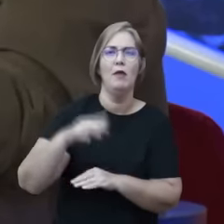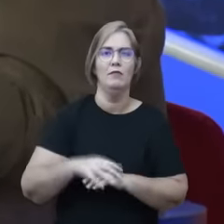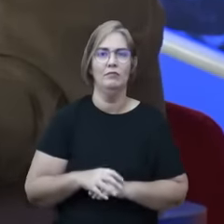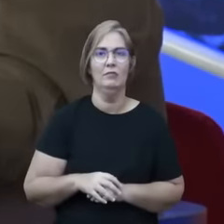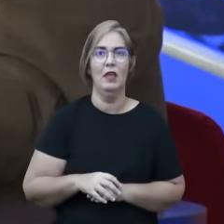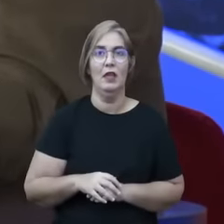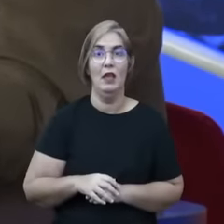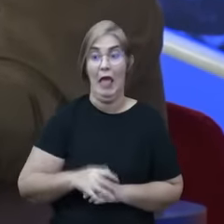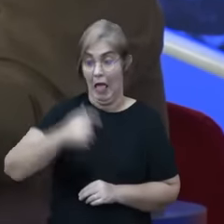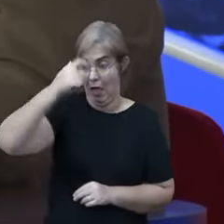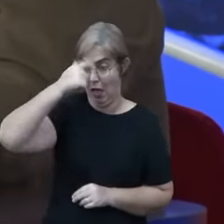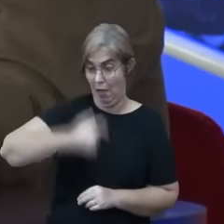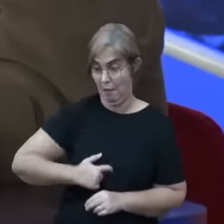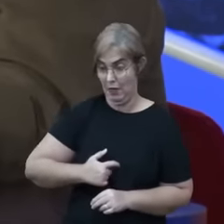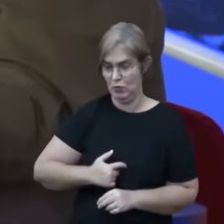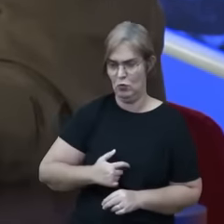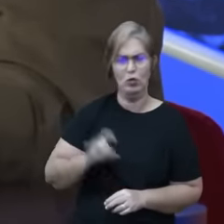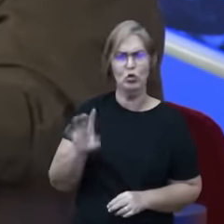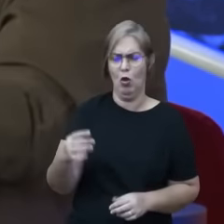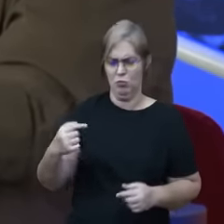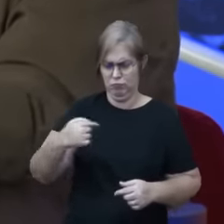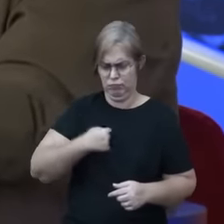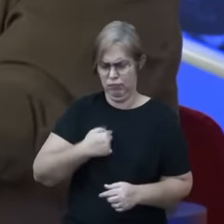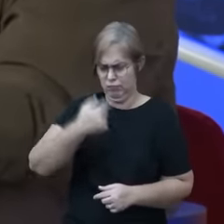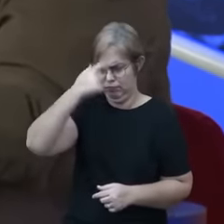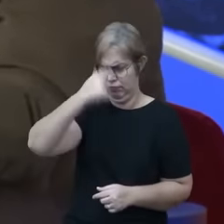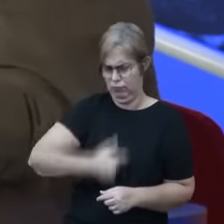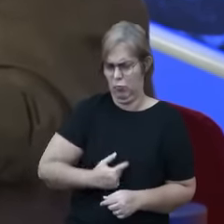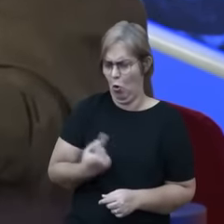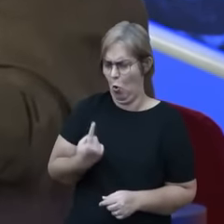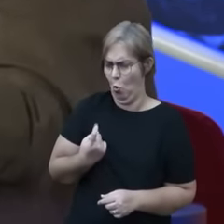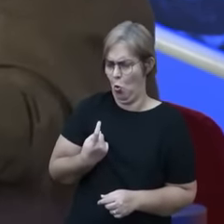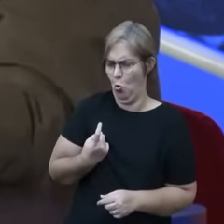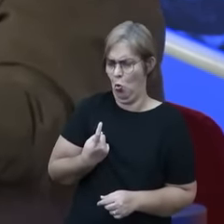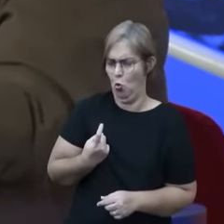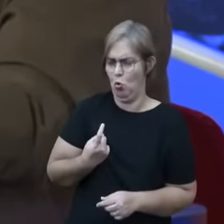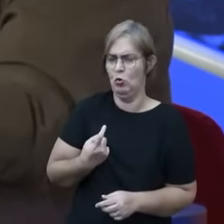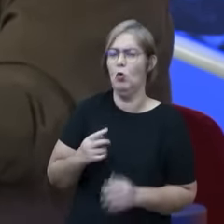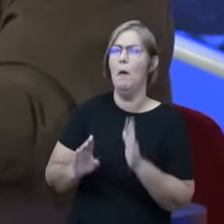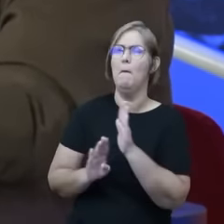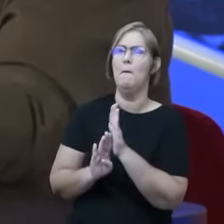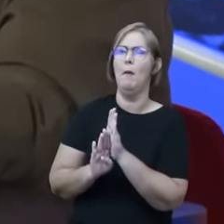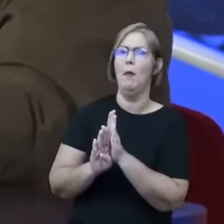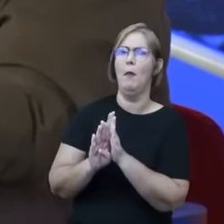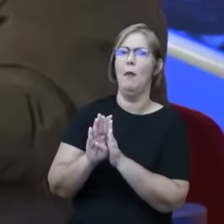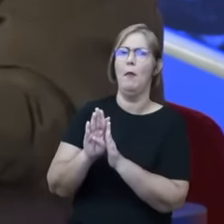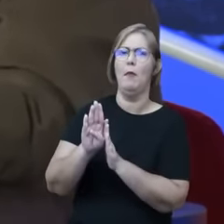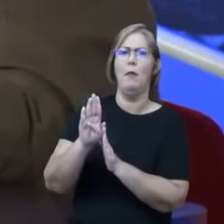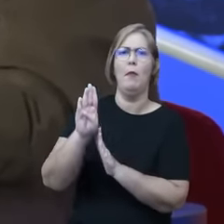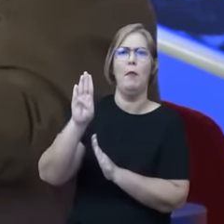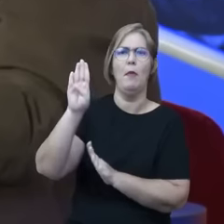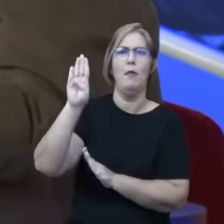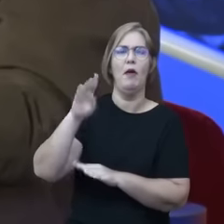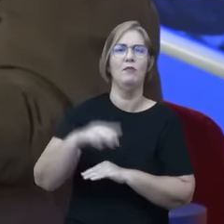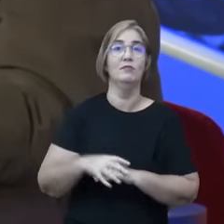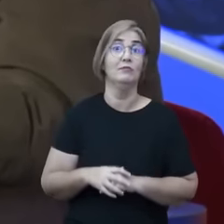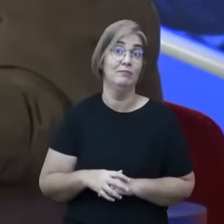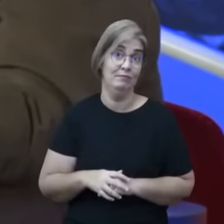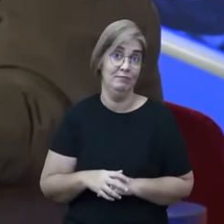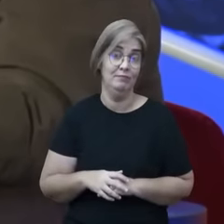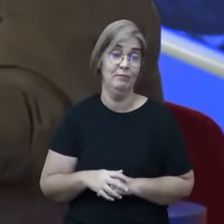indivíduo que só ele existe. Por isso que daí você não tem auteridade. Mas quando você não tem autoridade, você não tem moralidade.